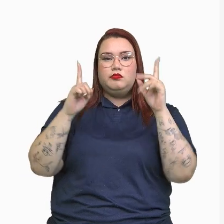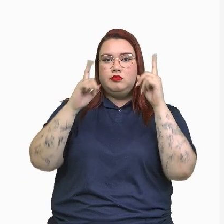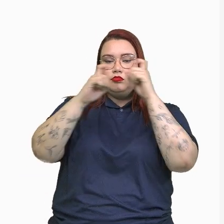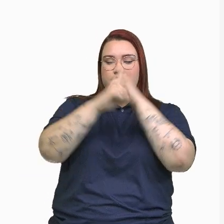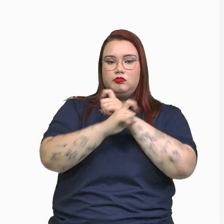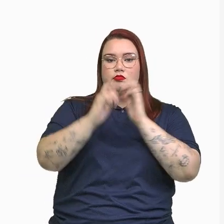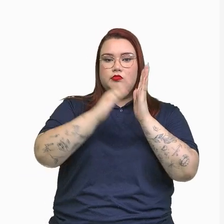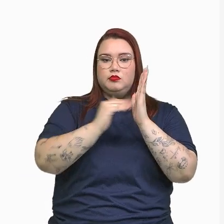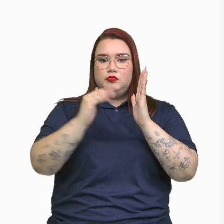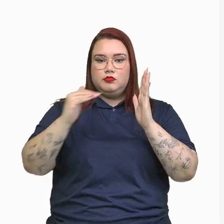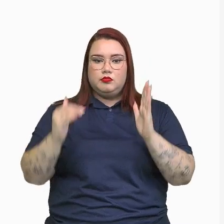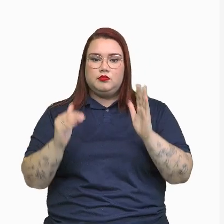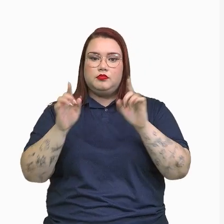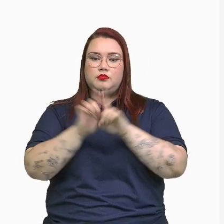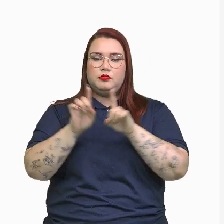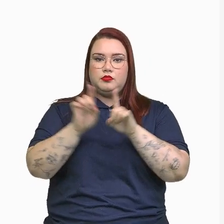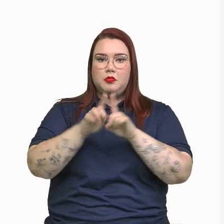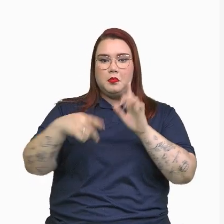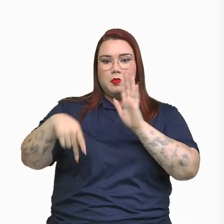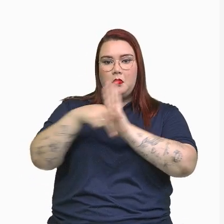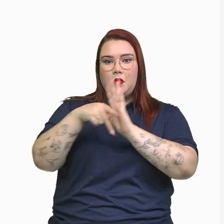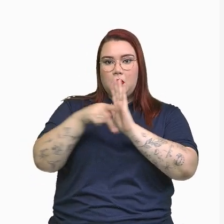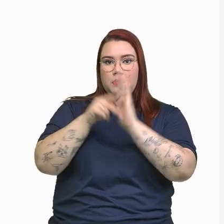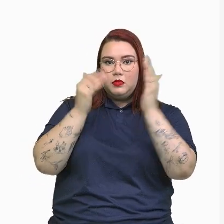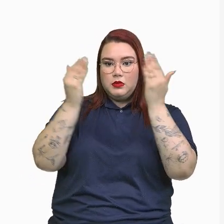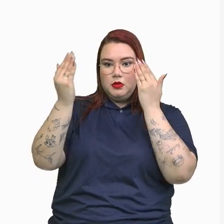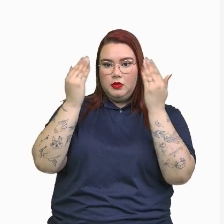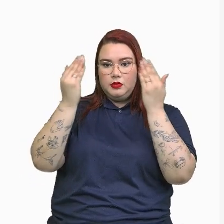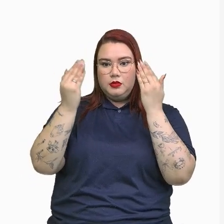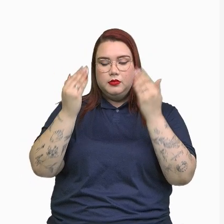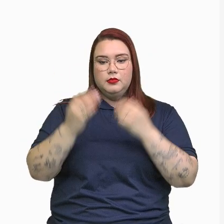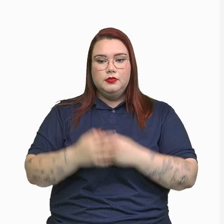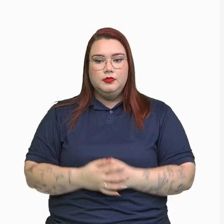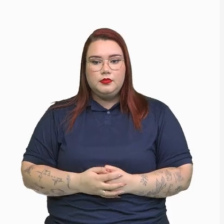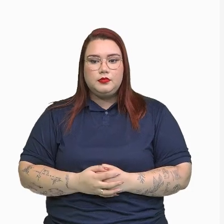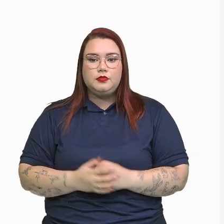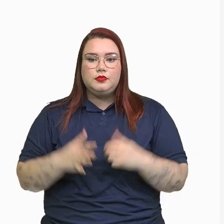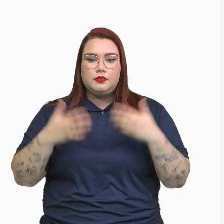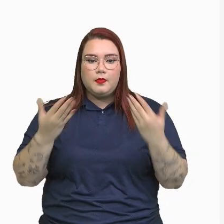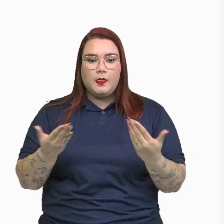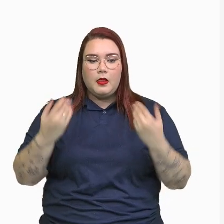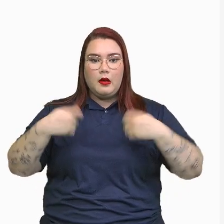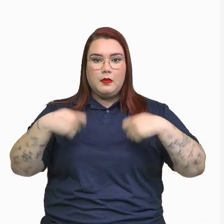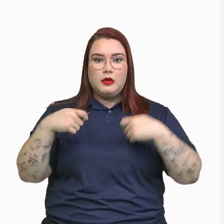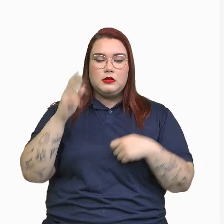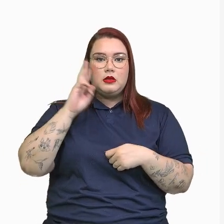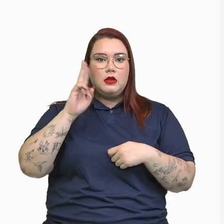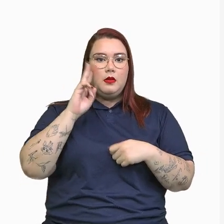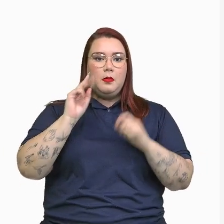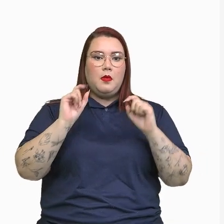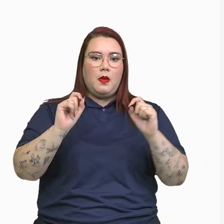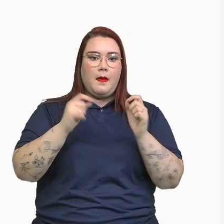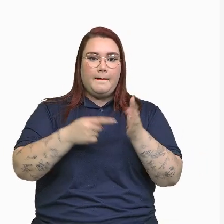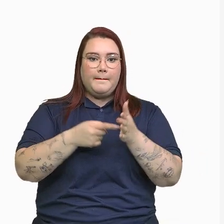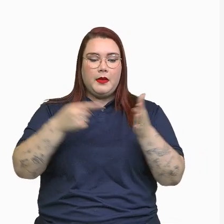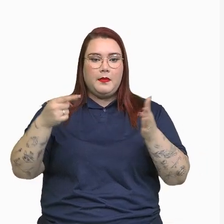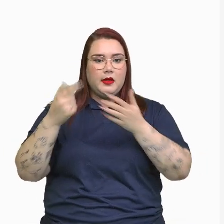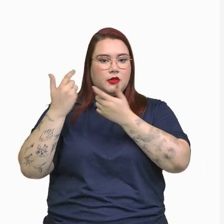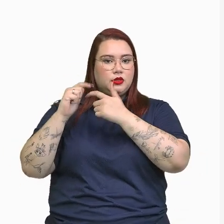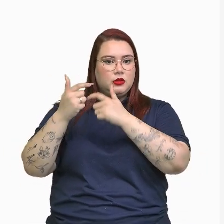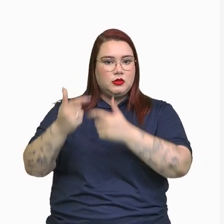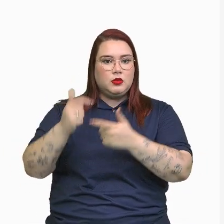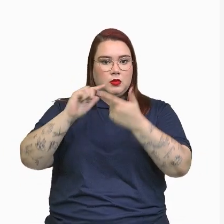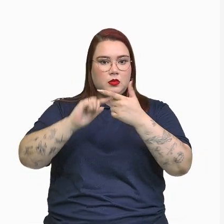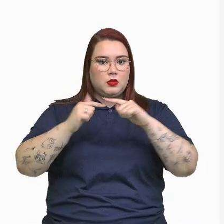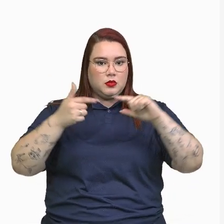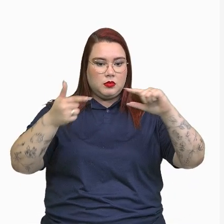complexidade estética e densidade psicológica. E aí nós temos que lembrar, a primeira geração do modernismo, né, a